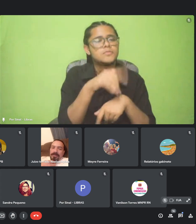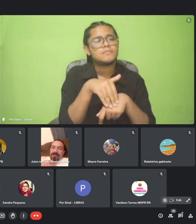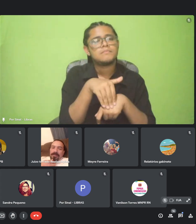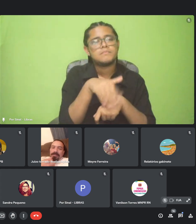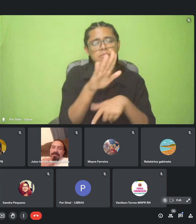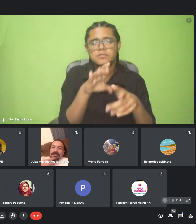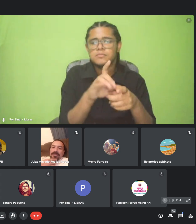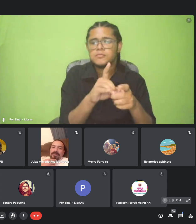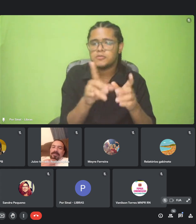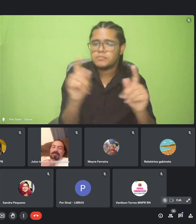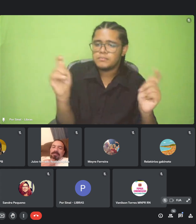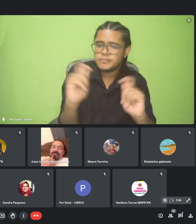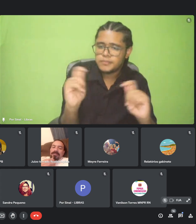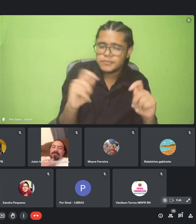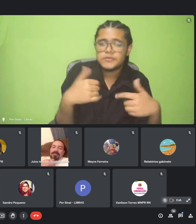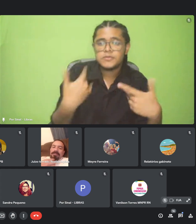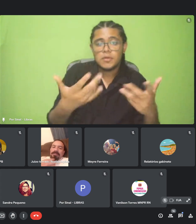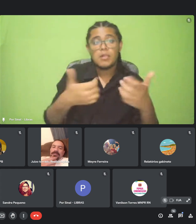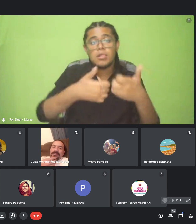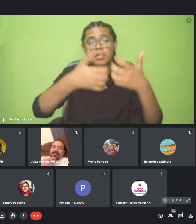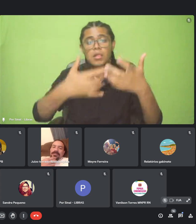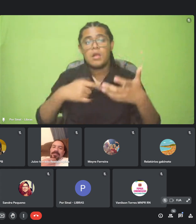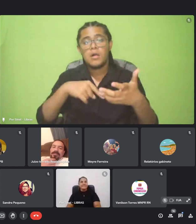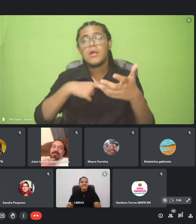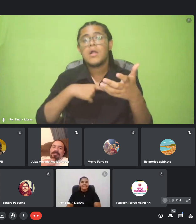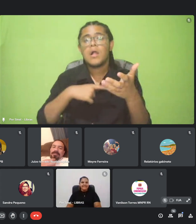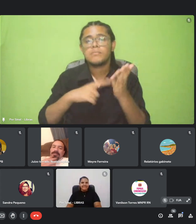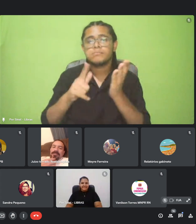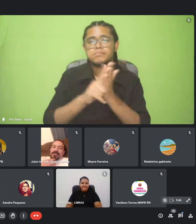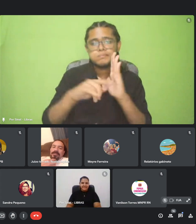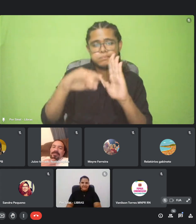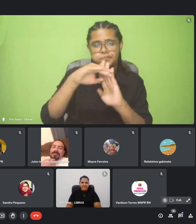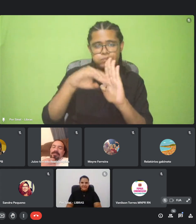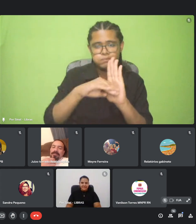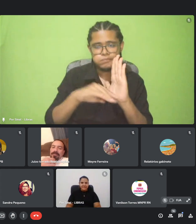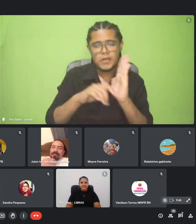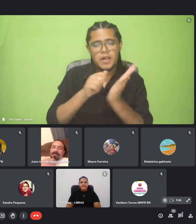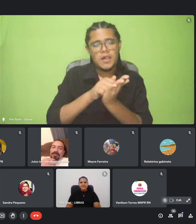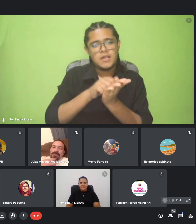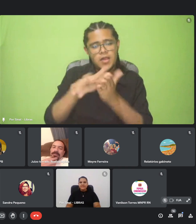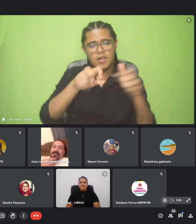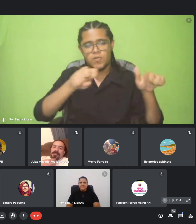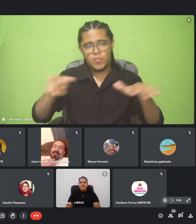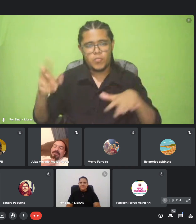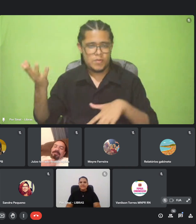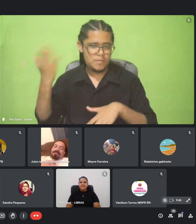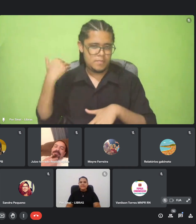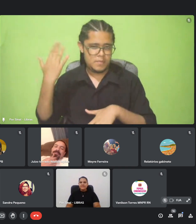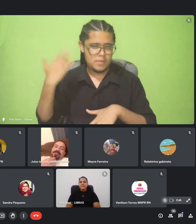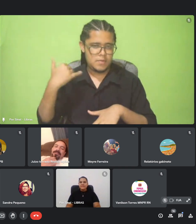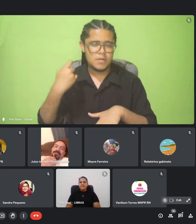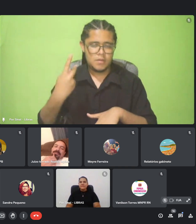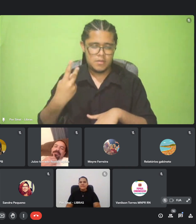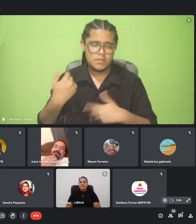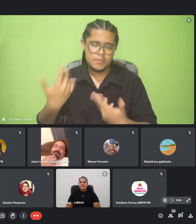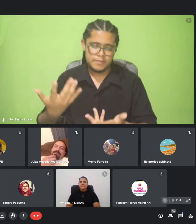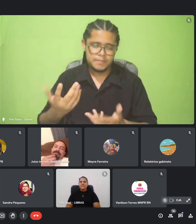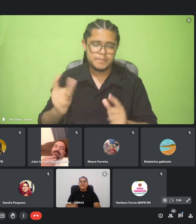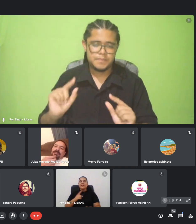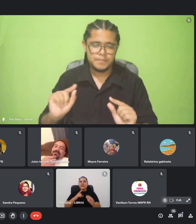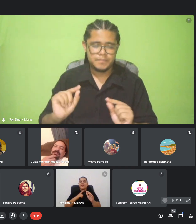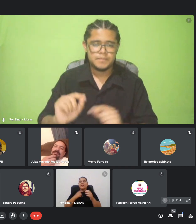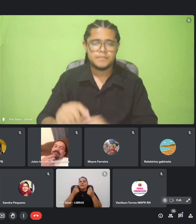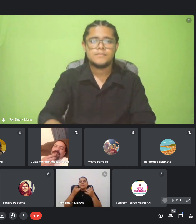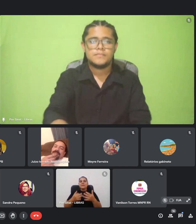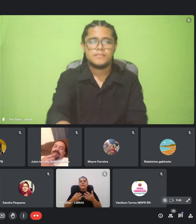no chat, tem uma cartilha que foi lançada há cerca de duas semanas com o conceito do que a lei Paulo Gustavo coloca como sendo obra